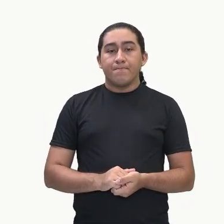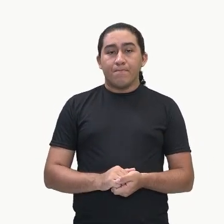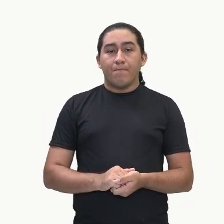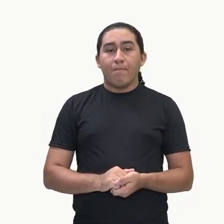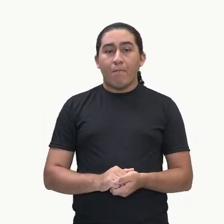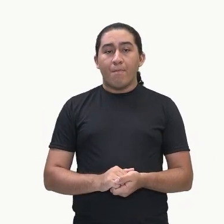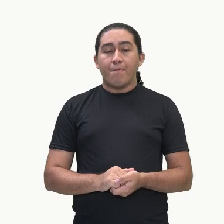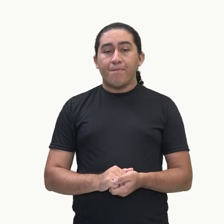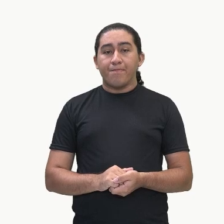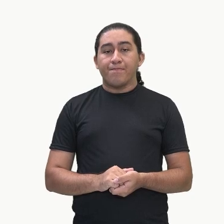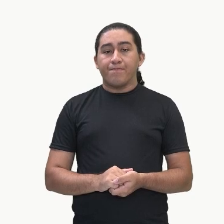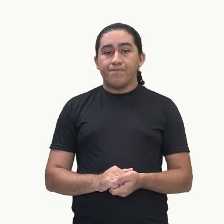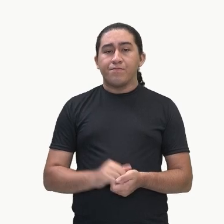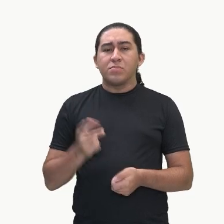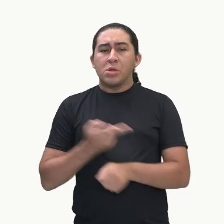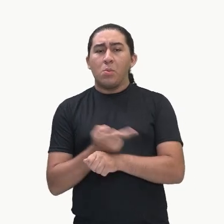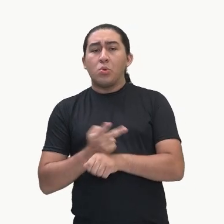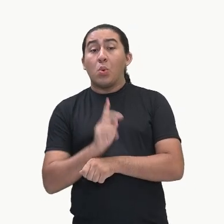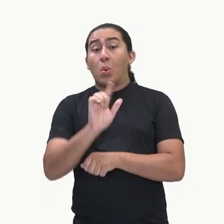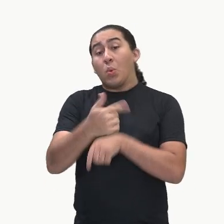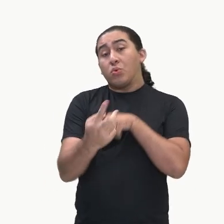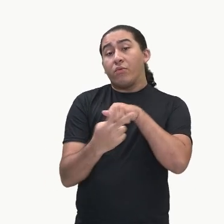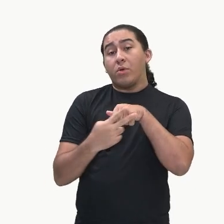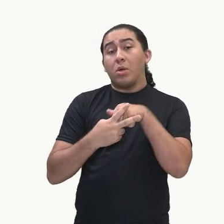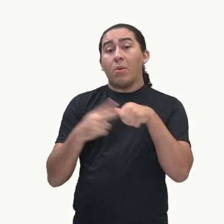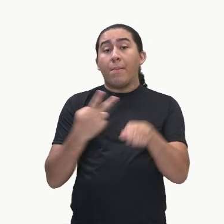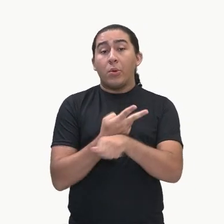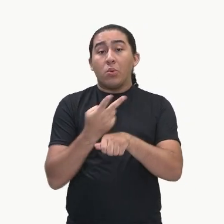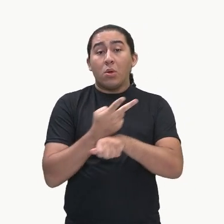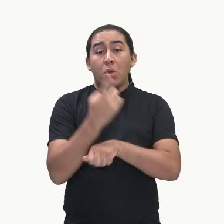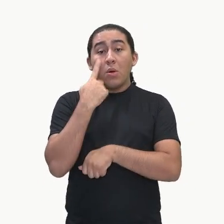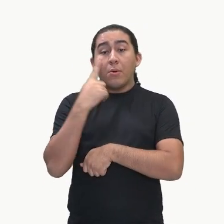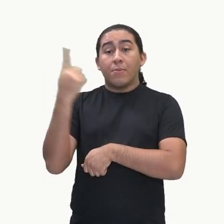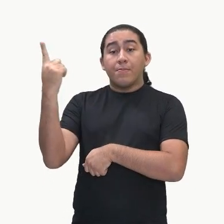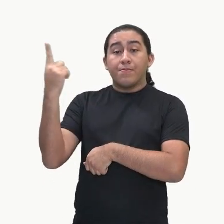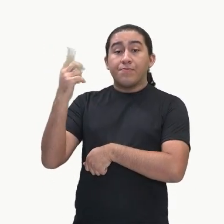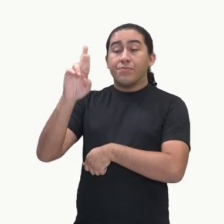Vamos procurar mais alguns verbos aqui. Olha só, o verde